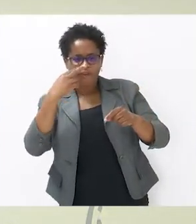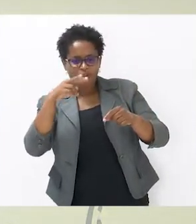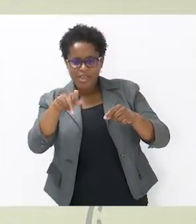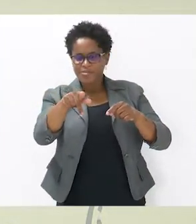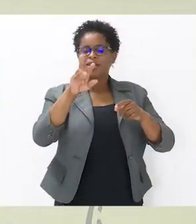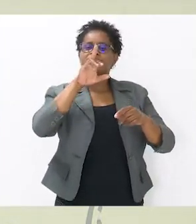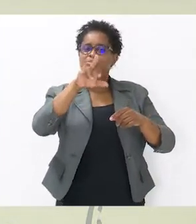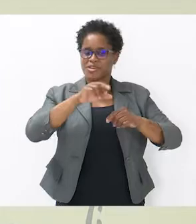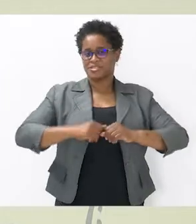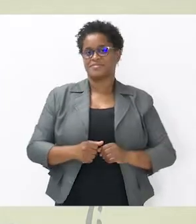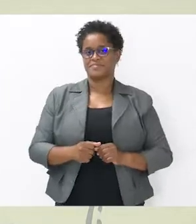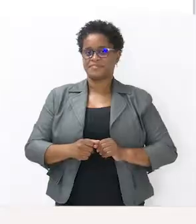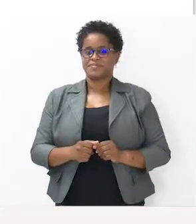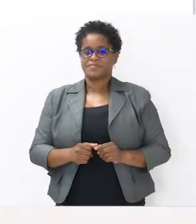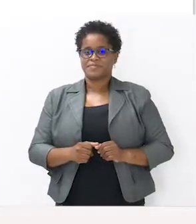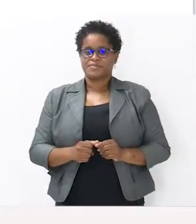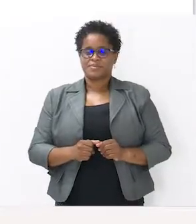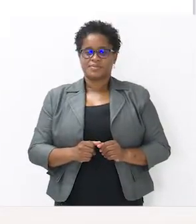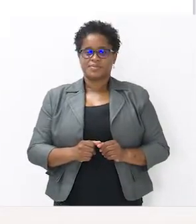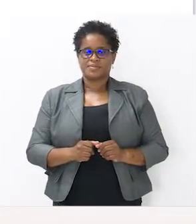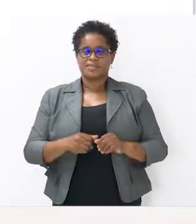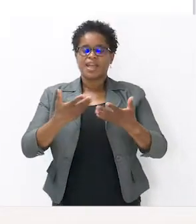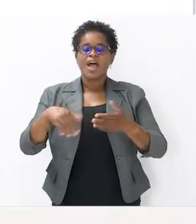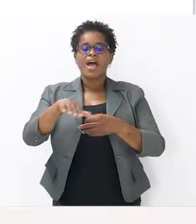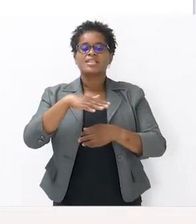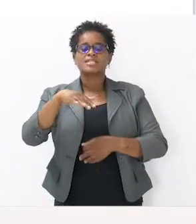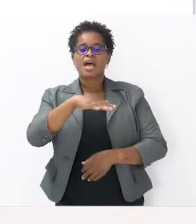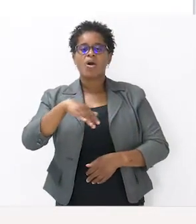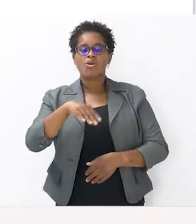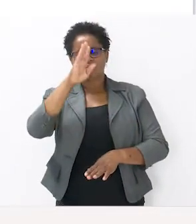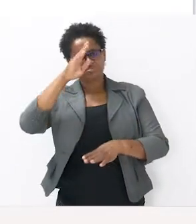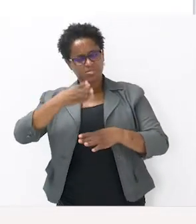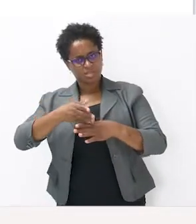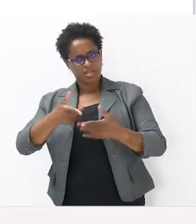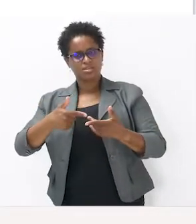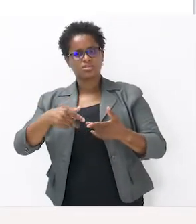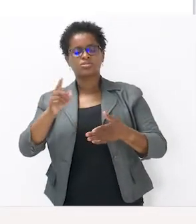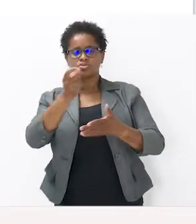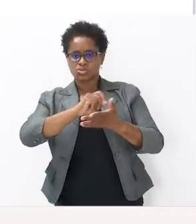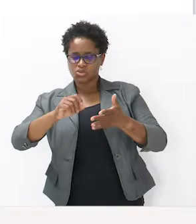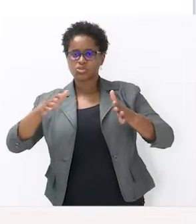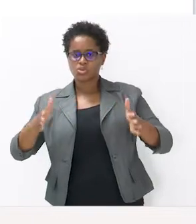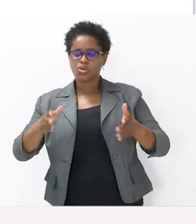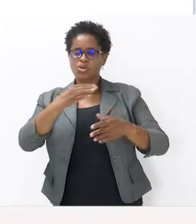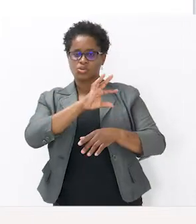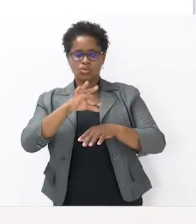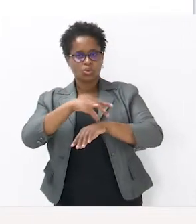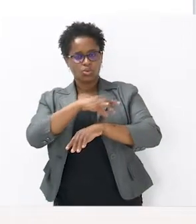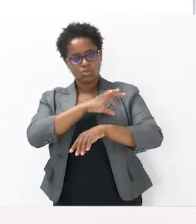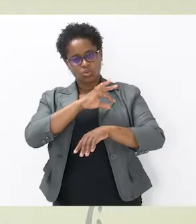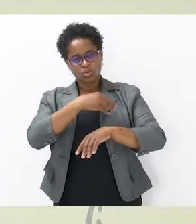a resposta. A ação desenrola-se no escritório do Dr.